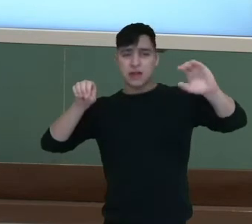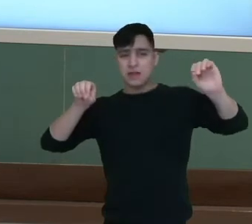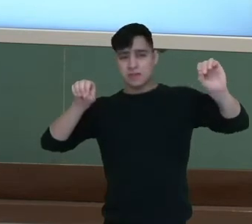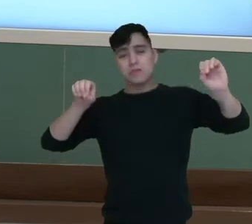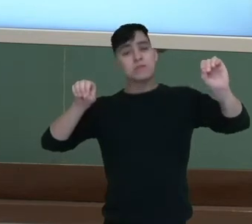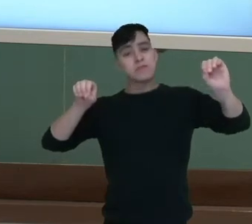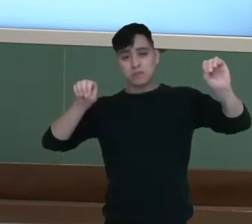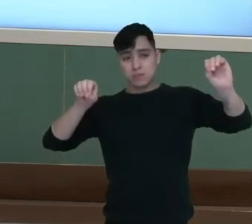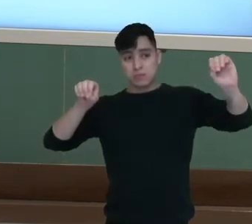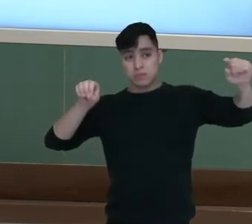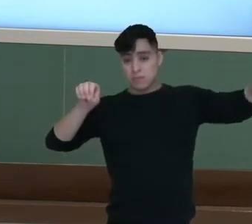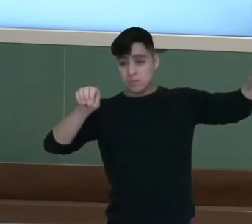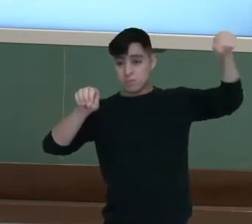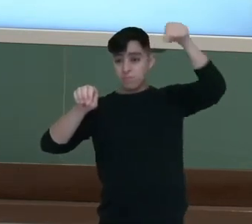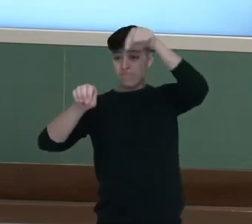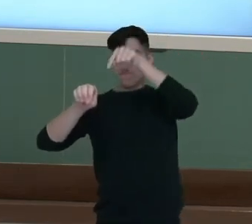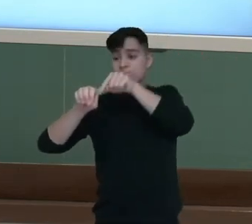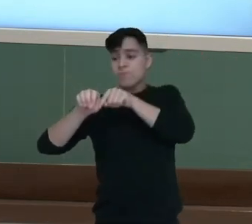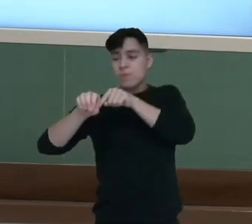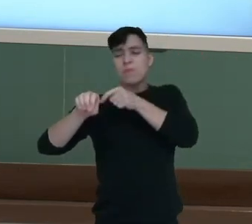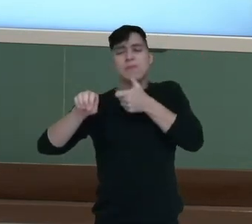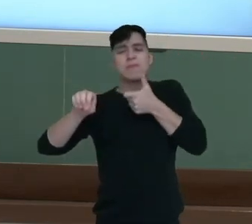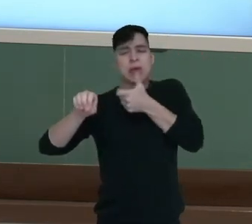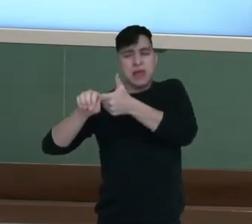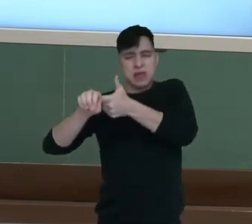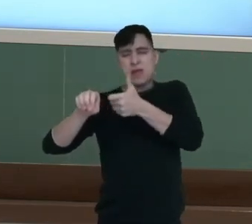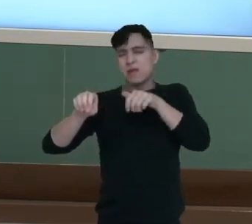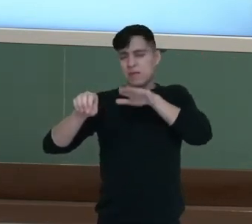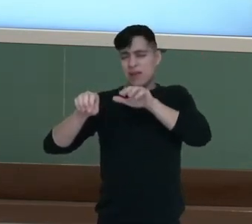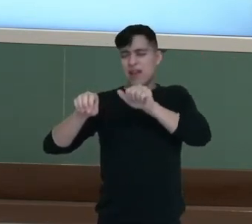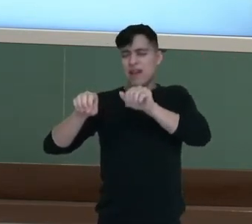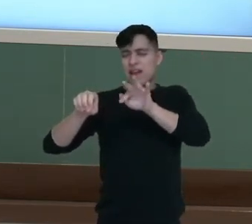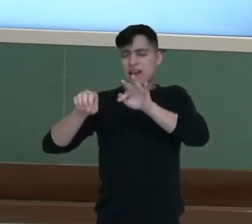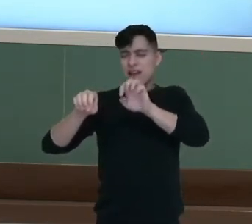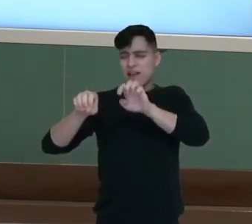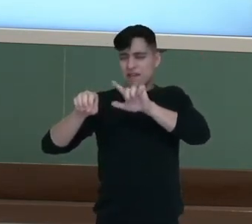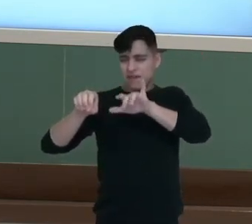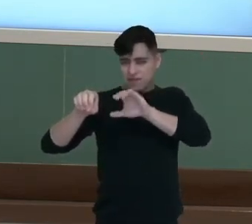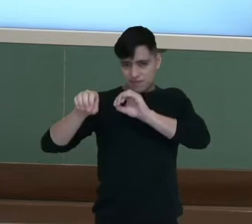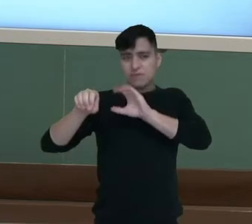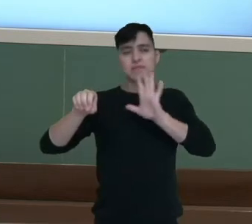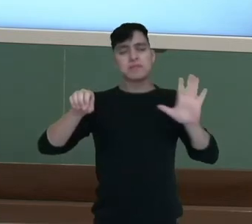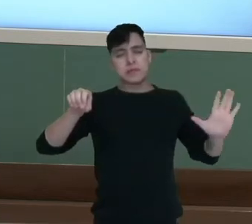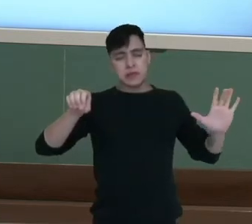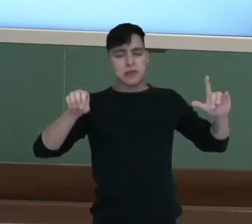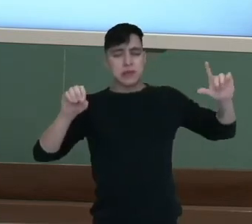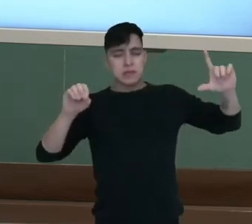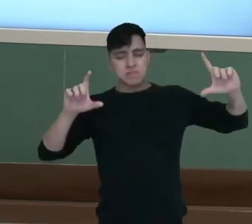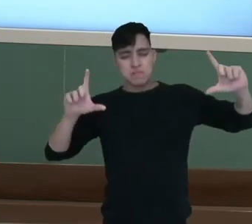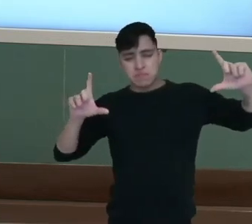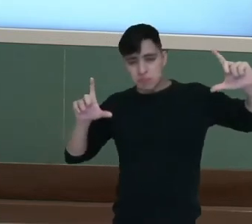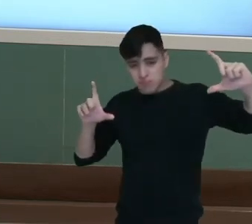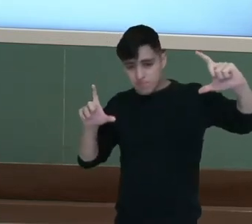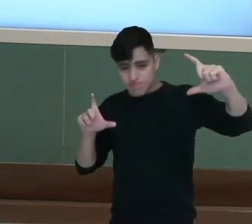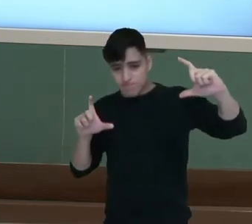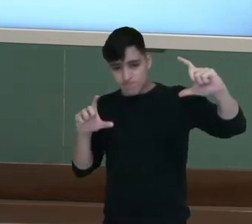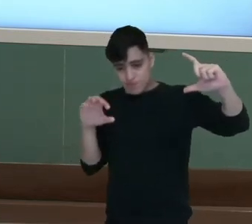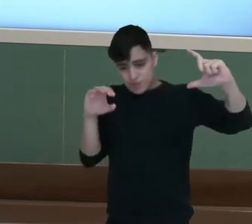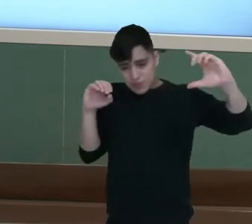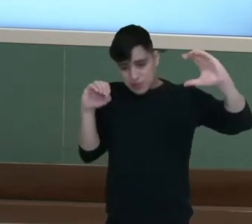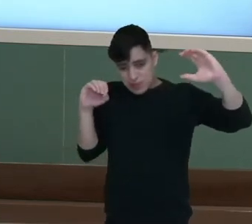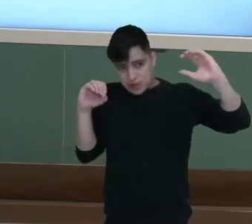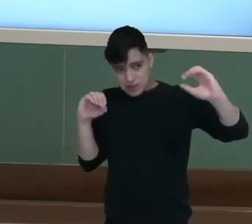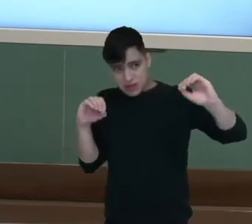próximo ao, por exemplo, ao afélio. Bem, o que a gente teria? Nós percebemos que essa